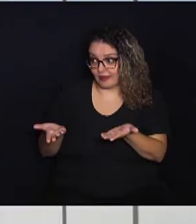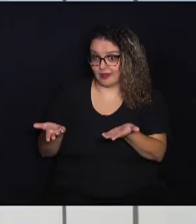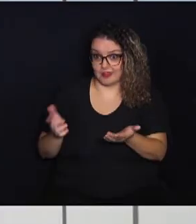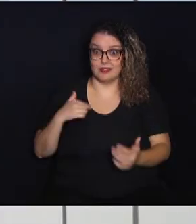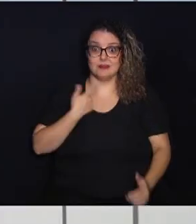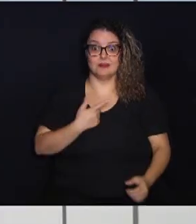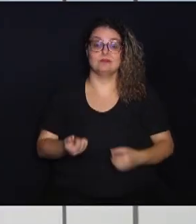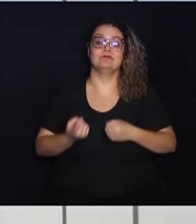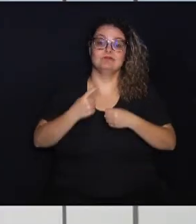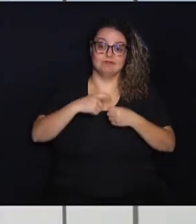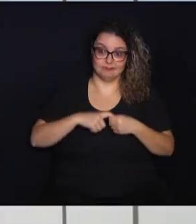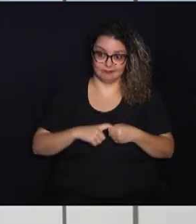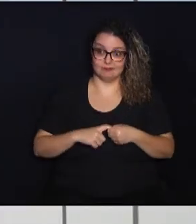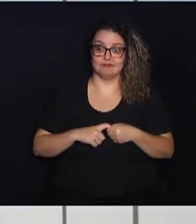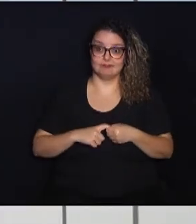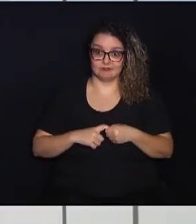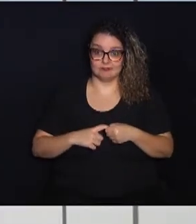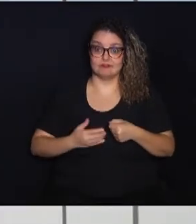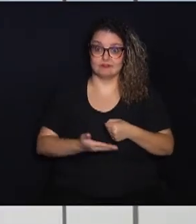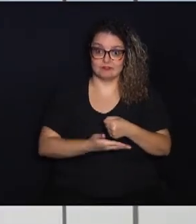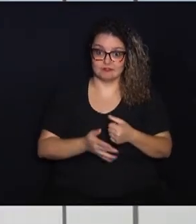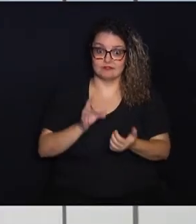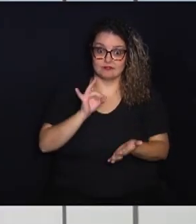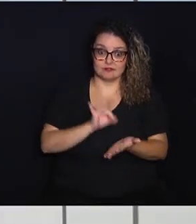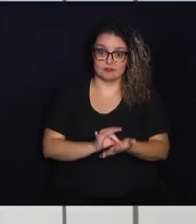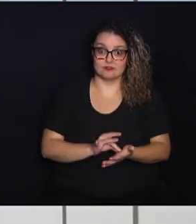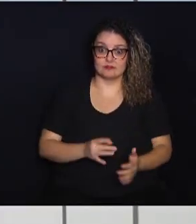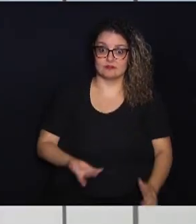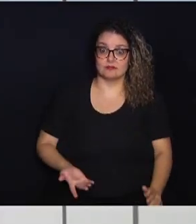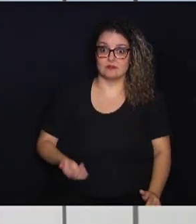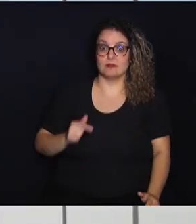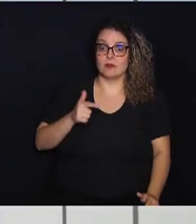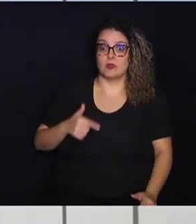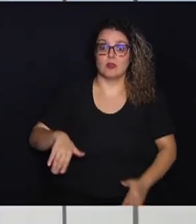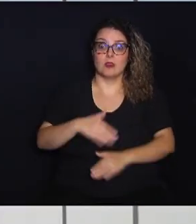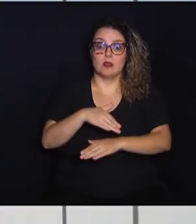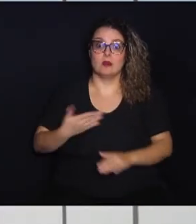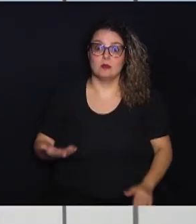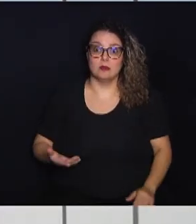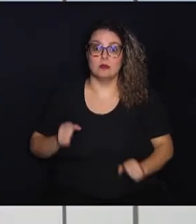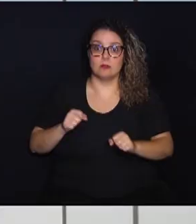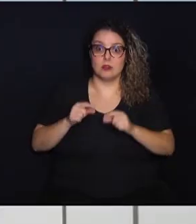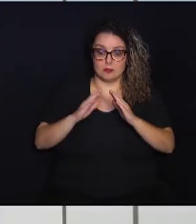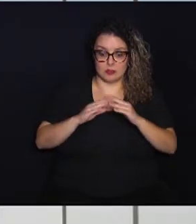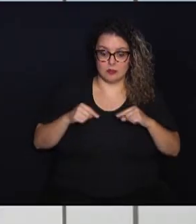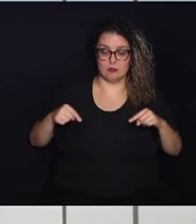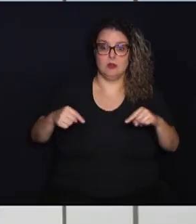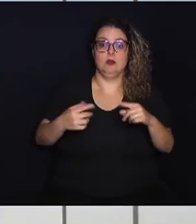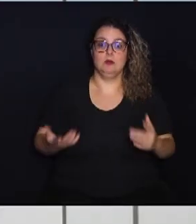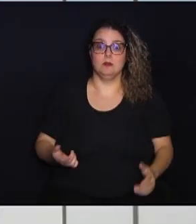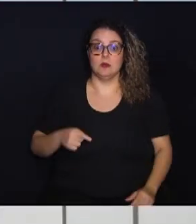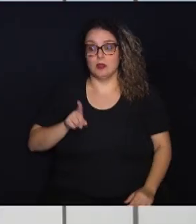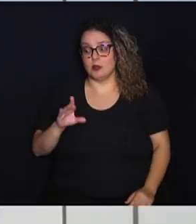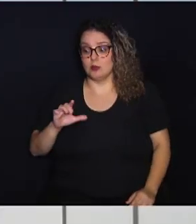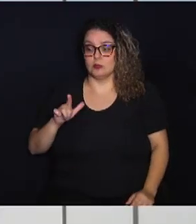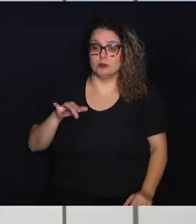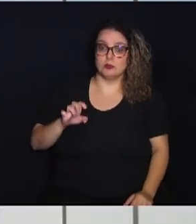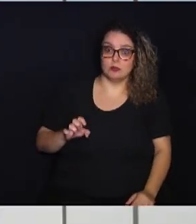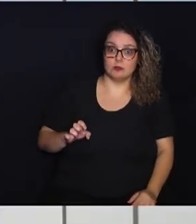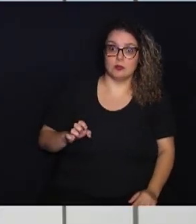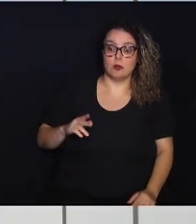precisa voltar ao básico realmente. Não dá para ir para a rua, mas dá para ir para o quintal, dá para ir para um clube, para um